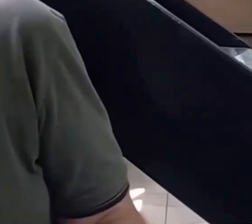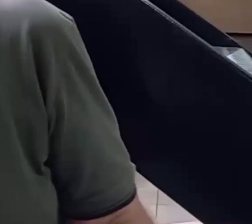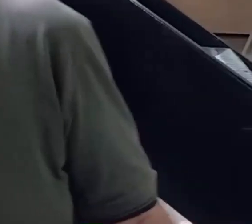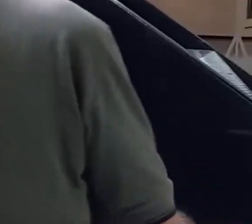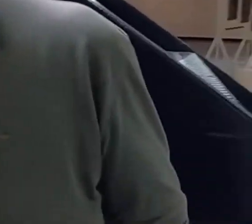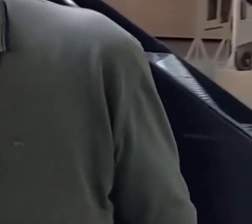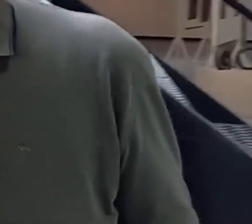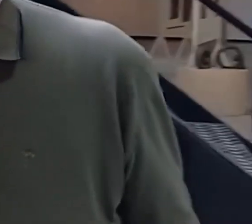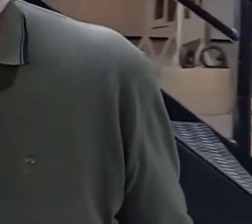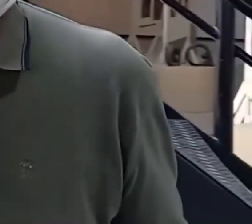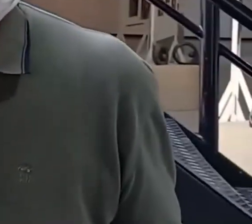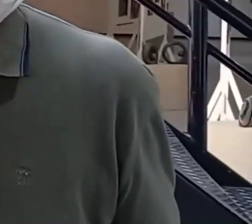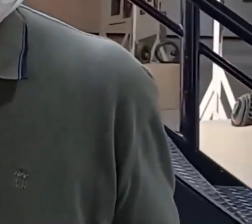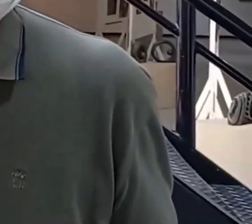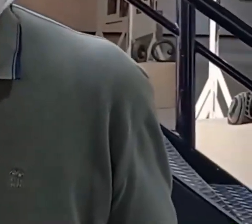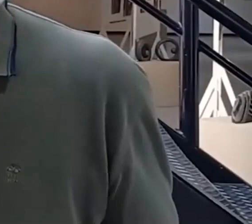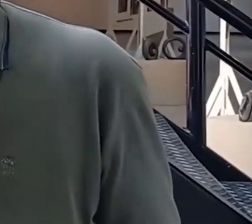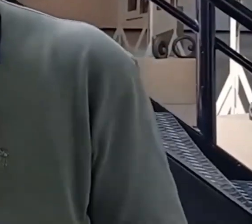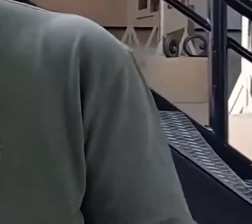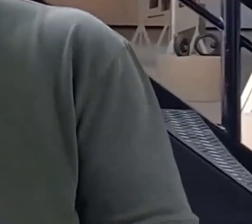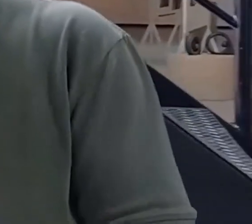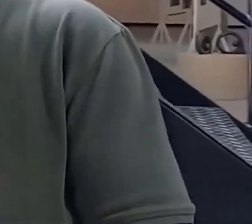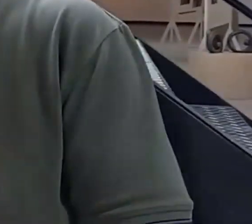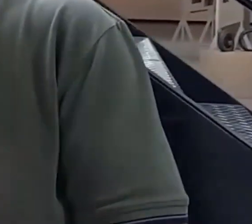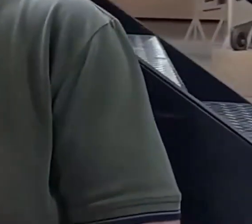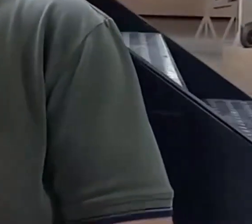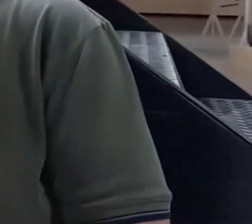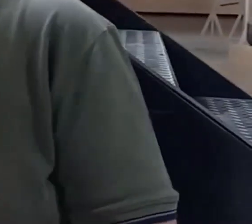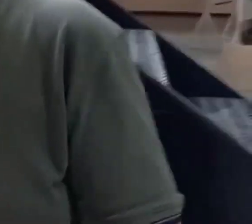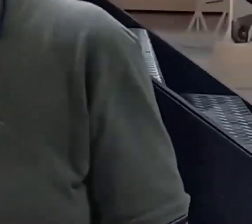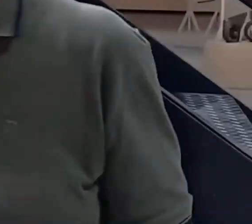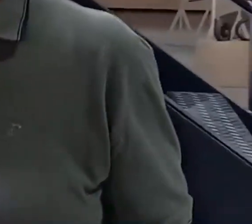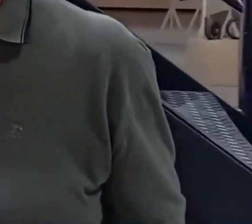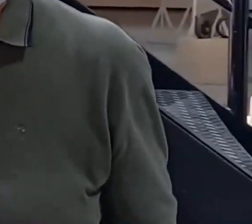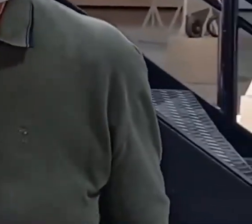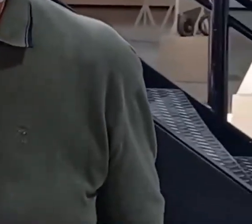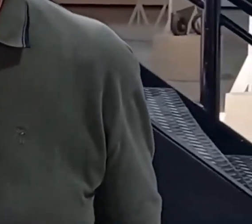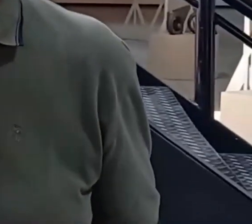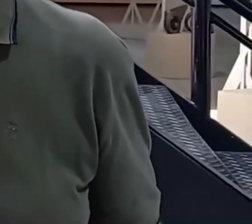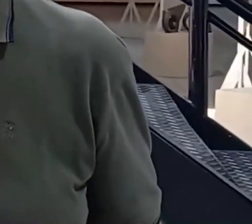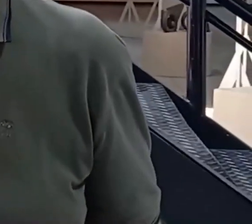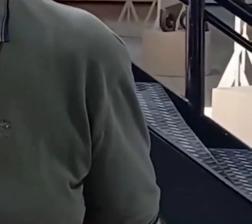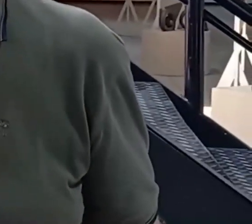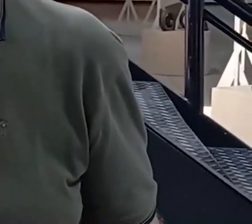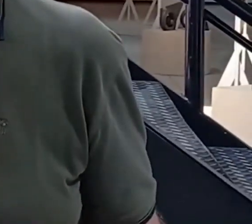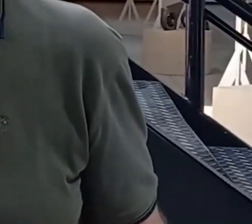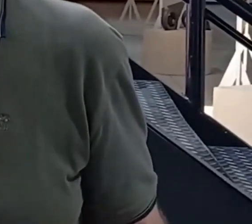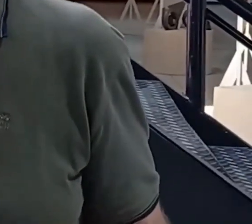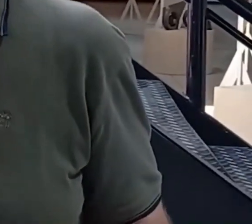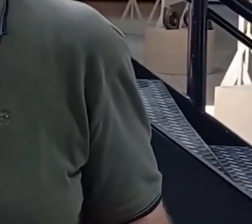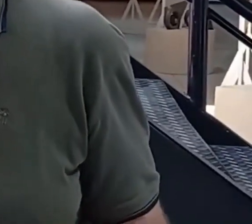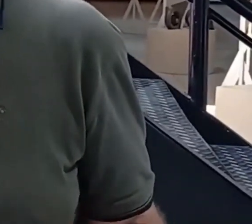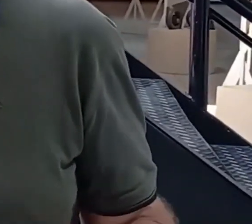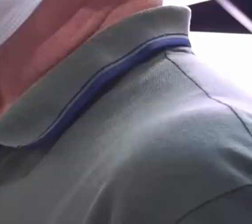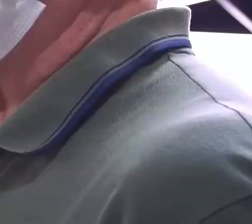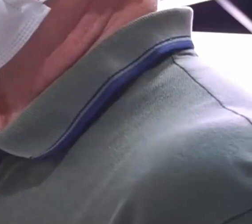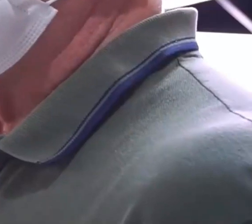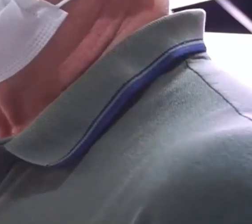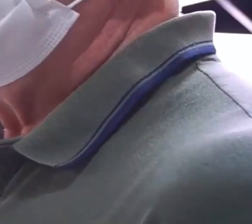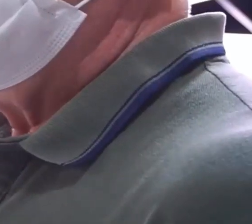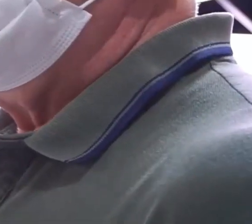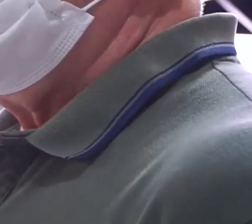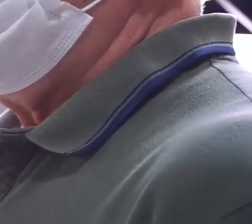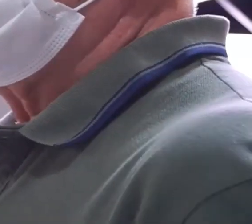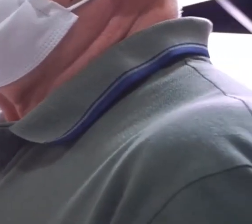falo assim, eu tenho obra que durou 20 anos, 15 anos, tem obra que hoje está fazendo 4 anos. Mas por que